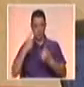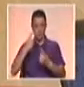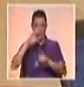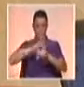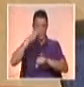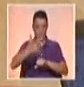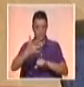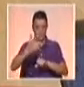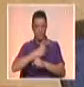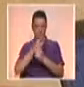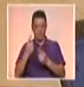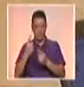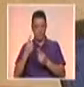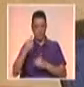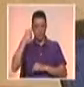profissional. Reconhecimento